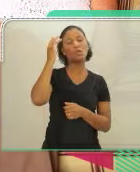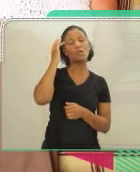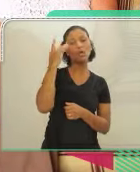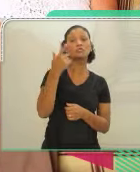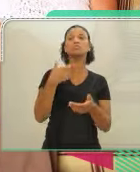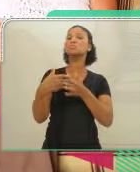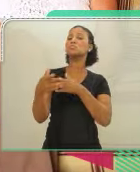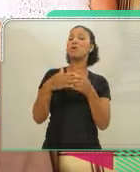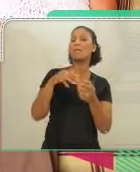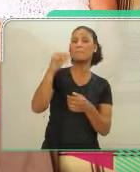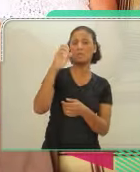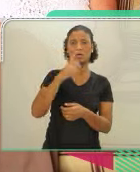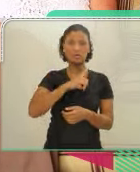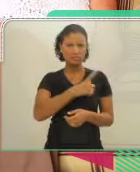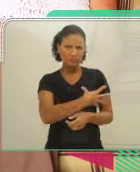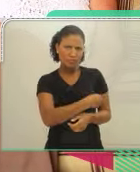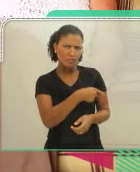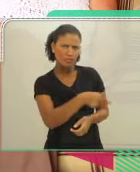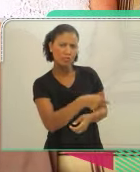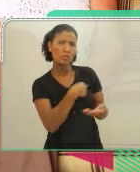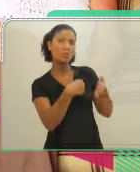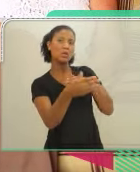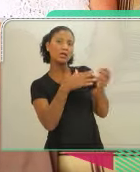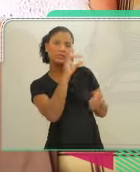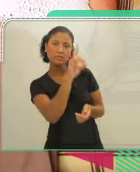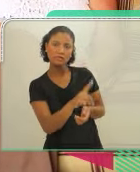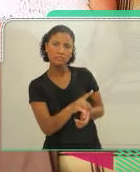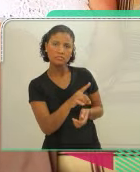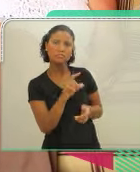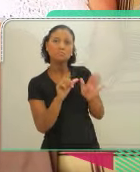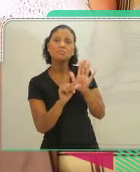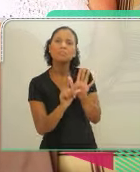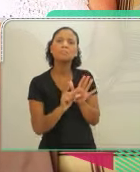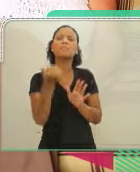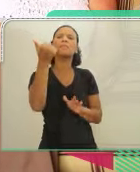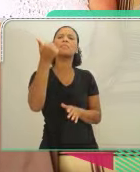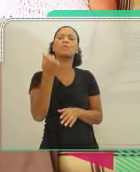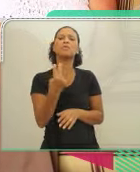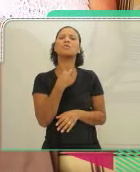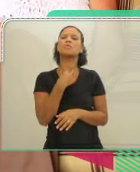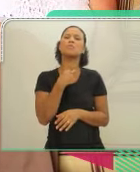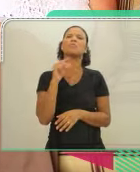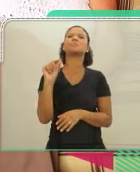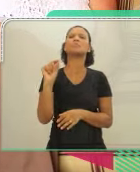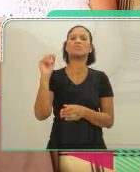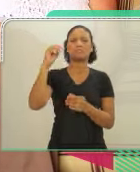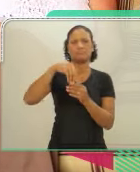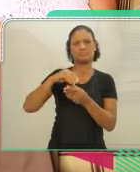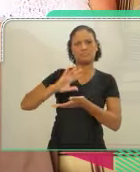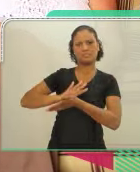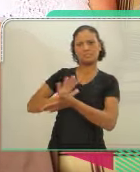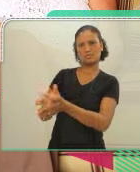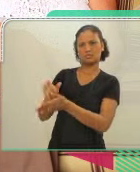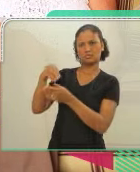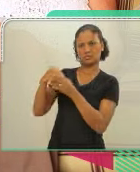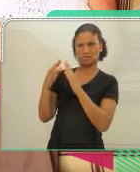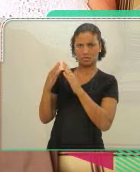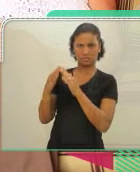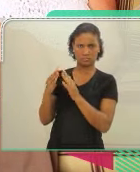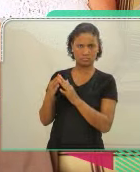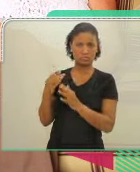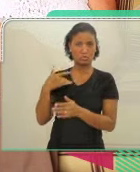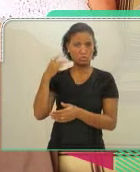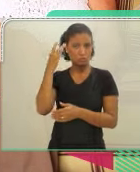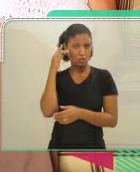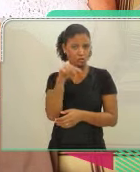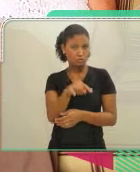qualquer mãe que tenha um filho com qualquer deficiência, primeiro, não pode ter o